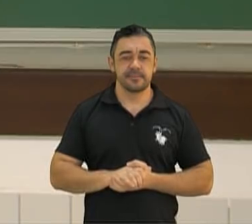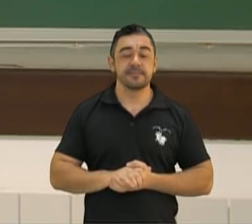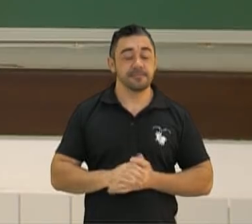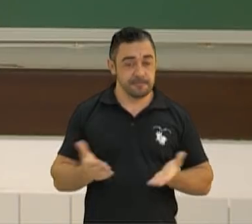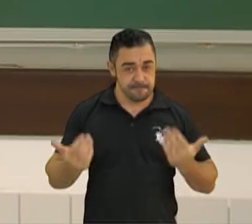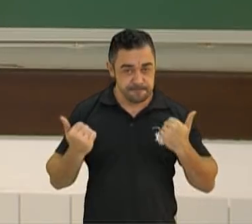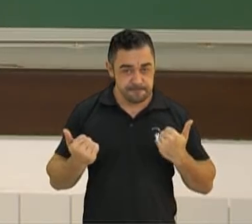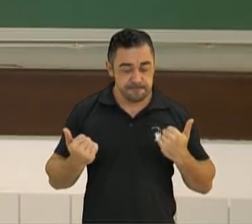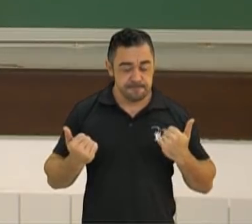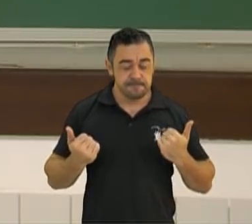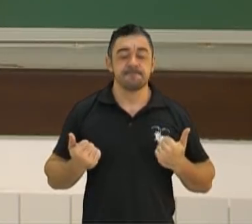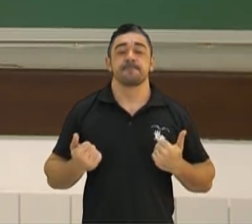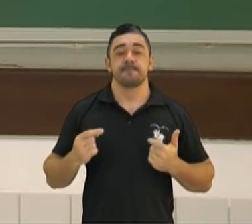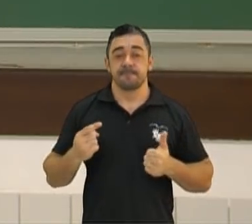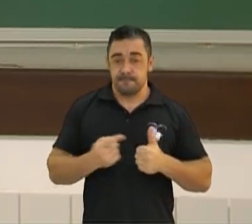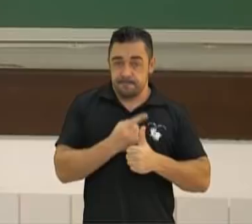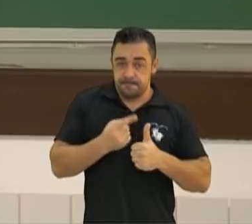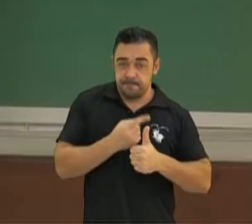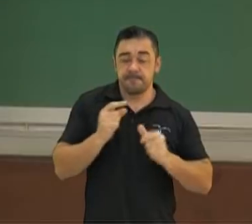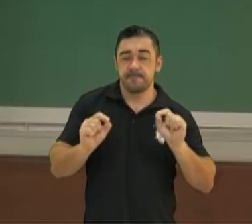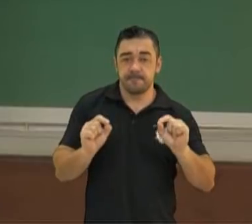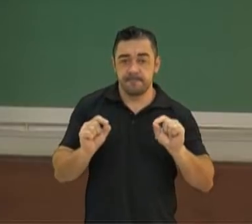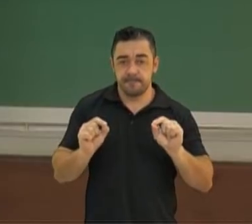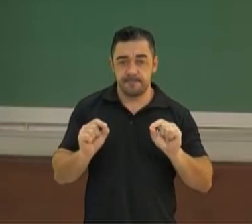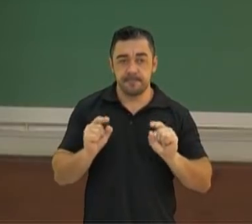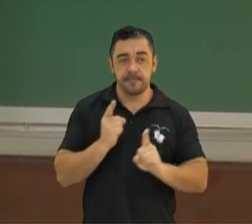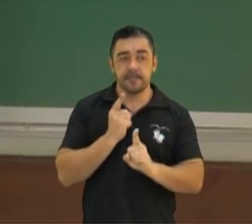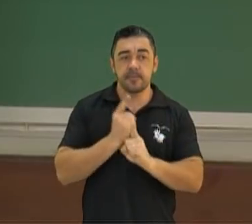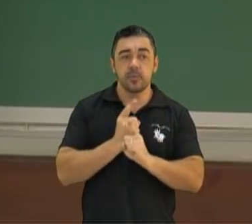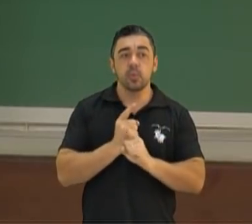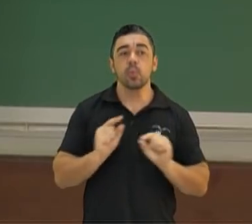Vamos lá? Então, o primeiro passo é